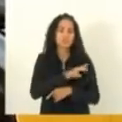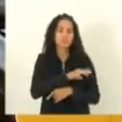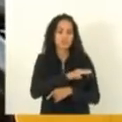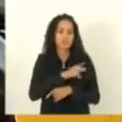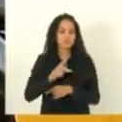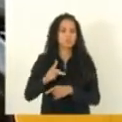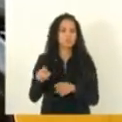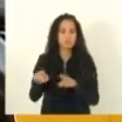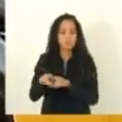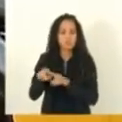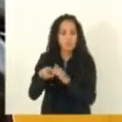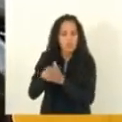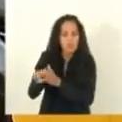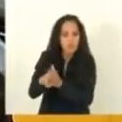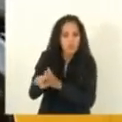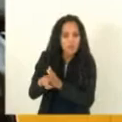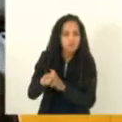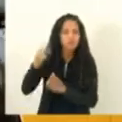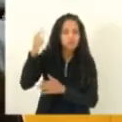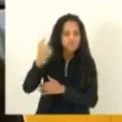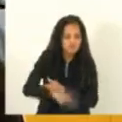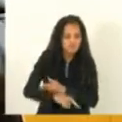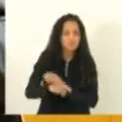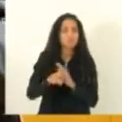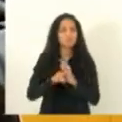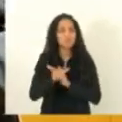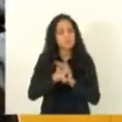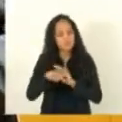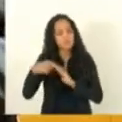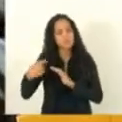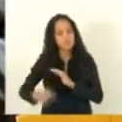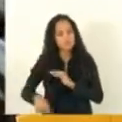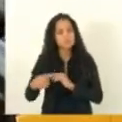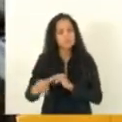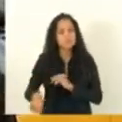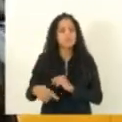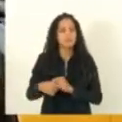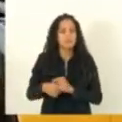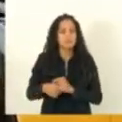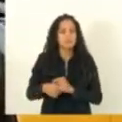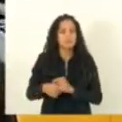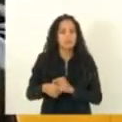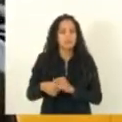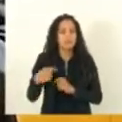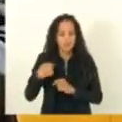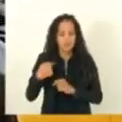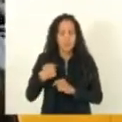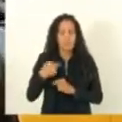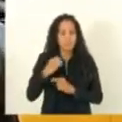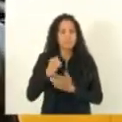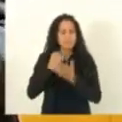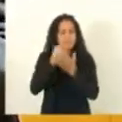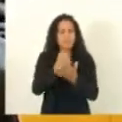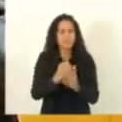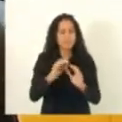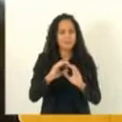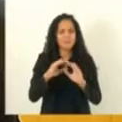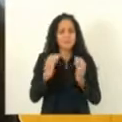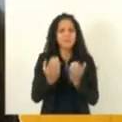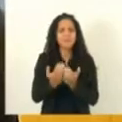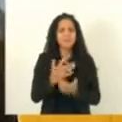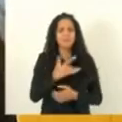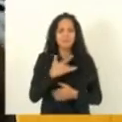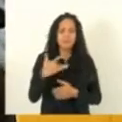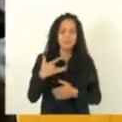certeza, esse caso será mais um que vai ser apurado e pode contar, deputado Gandini, com o apoio desse deputado, da Comissão de Saúde